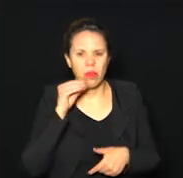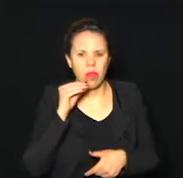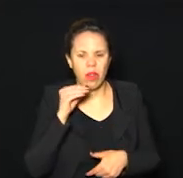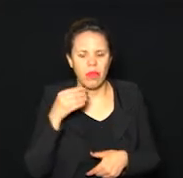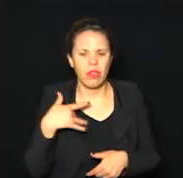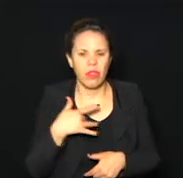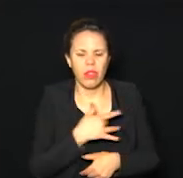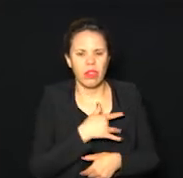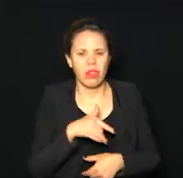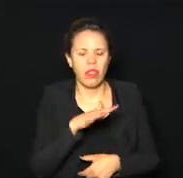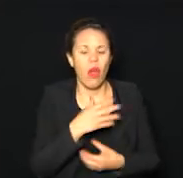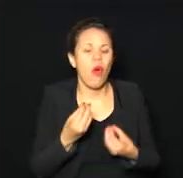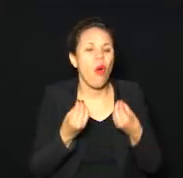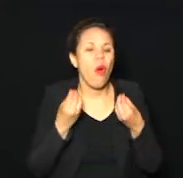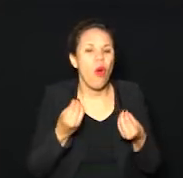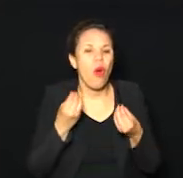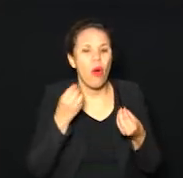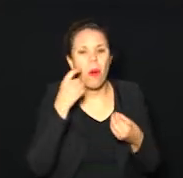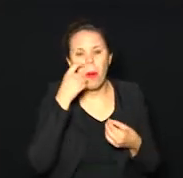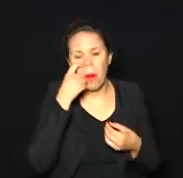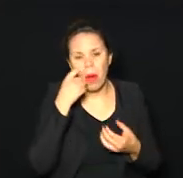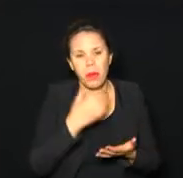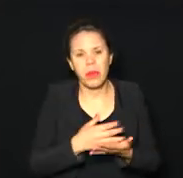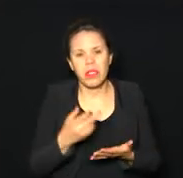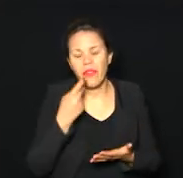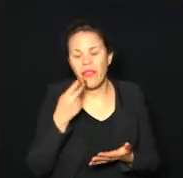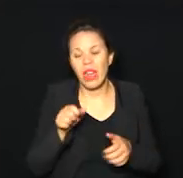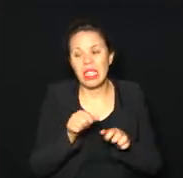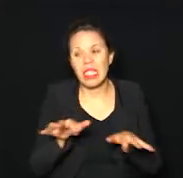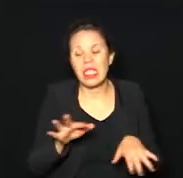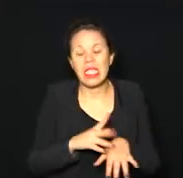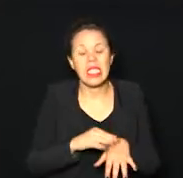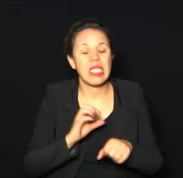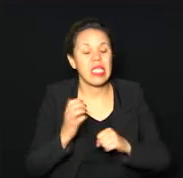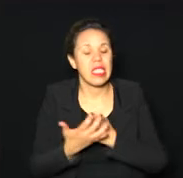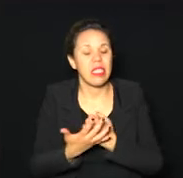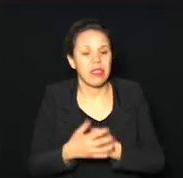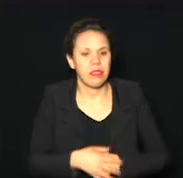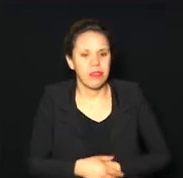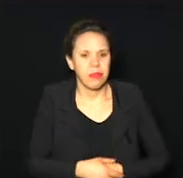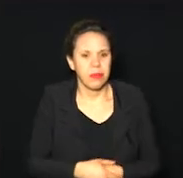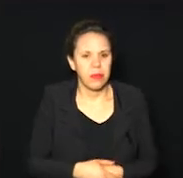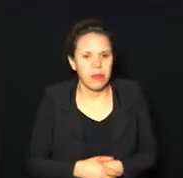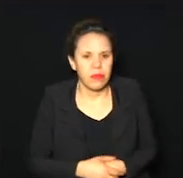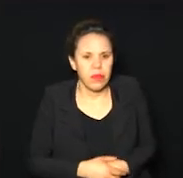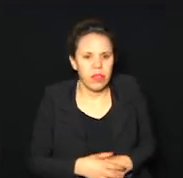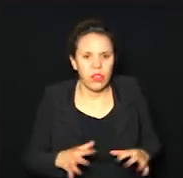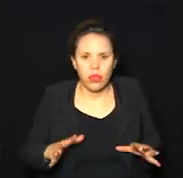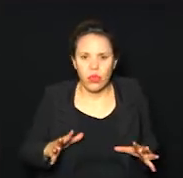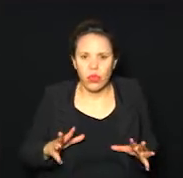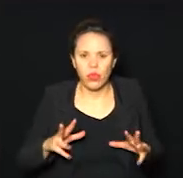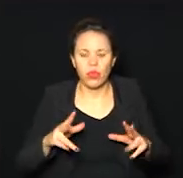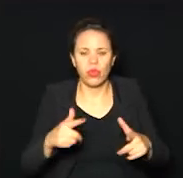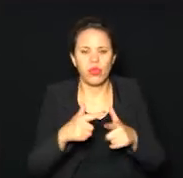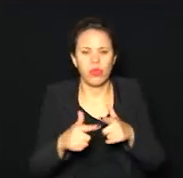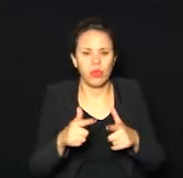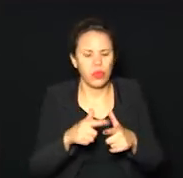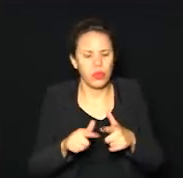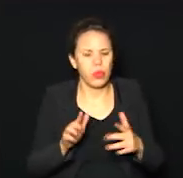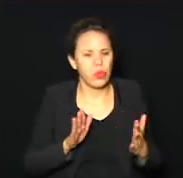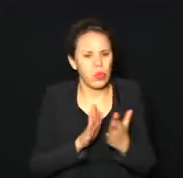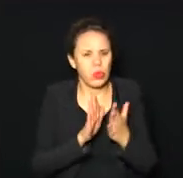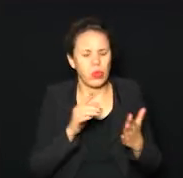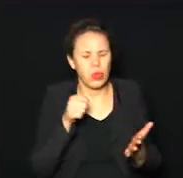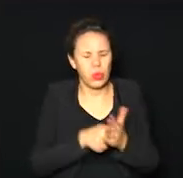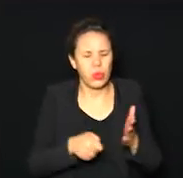E não tem como começar a falar dessa pandemia do coronavírus e de todos os nossos problemas enfrentados ali